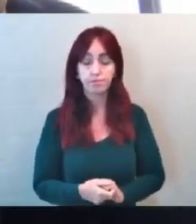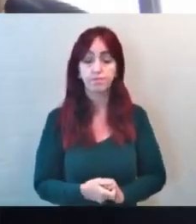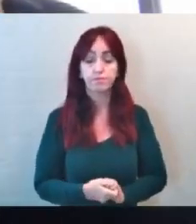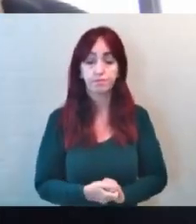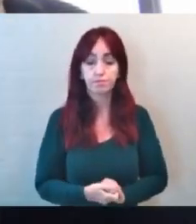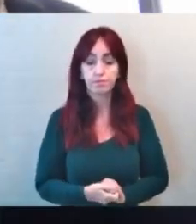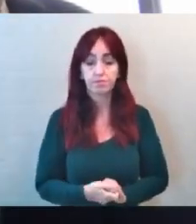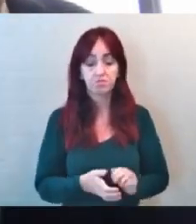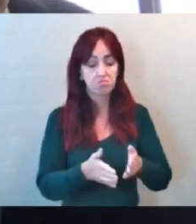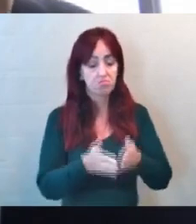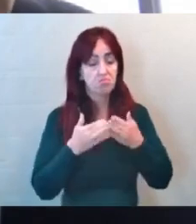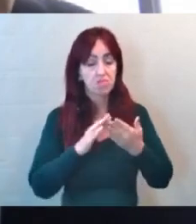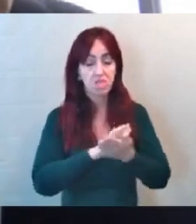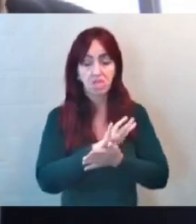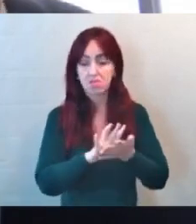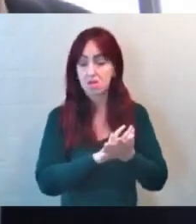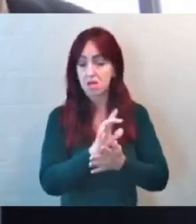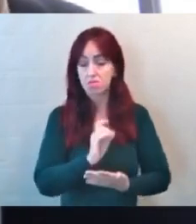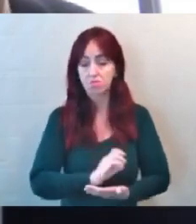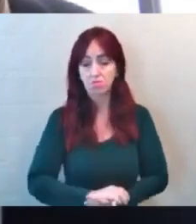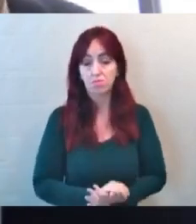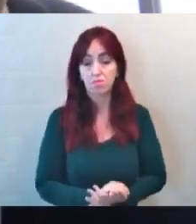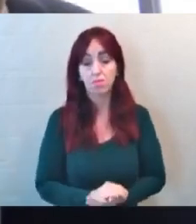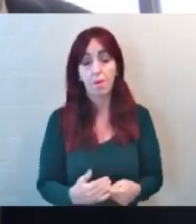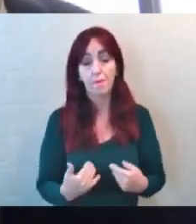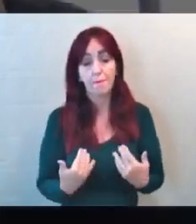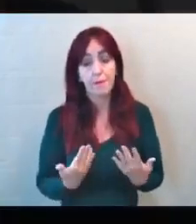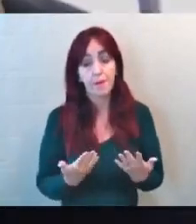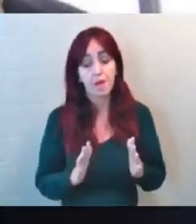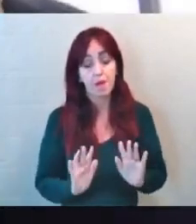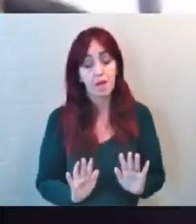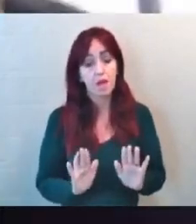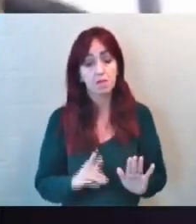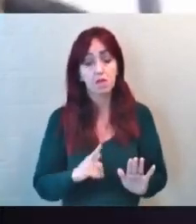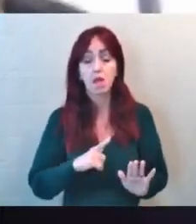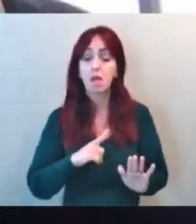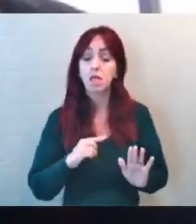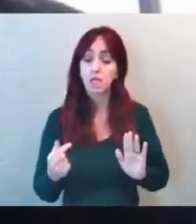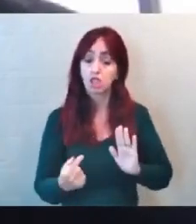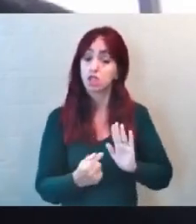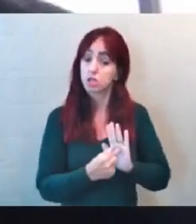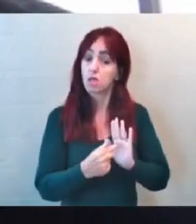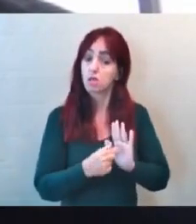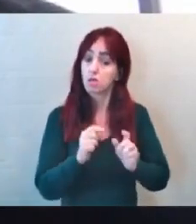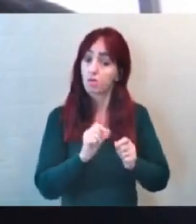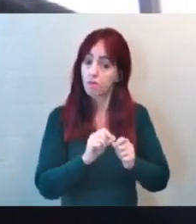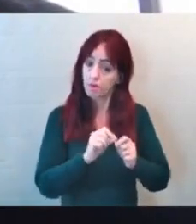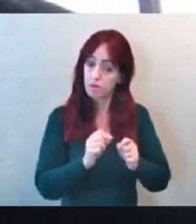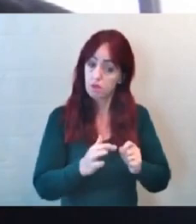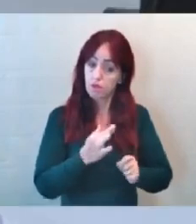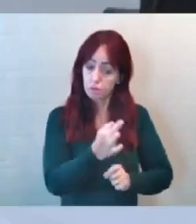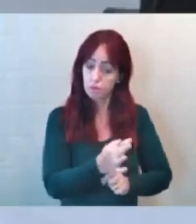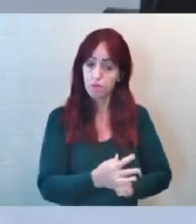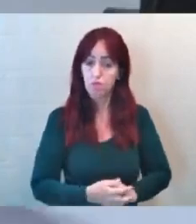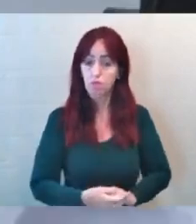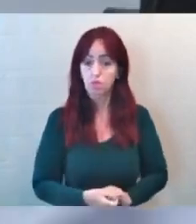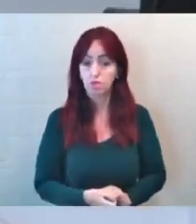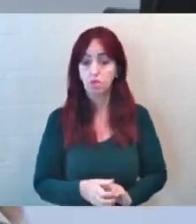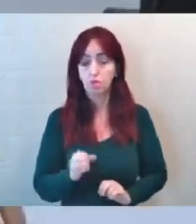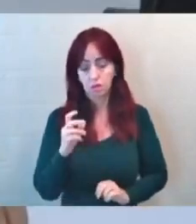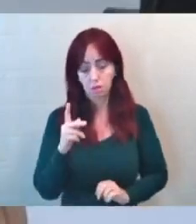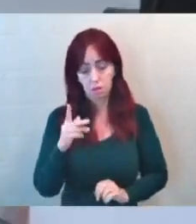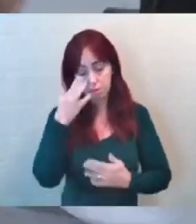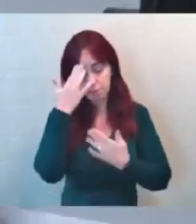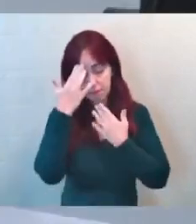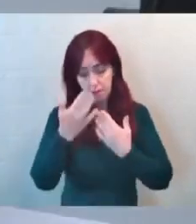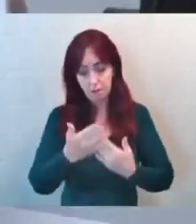Não pediram nada nesse sentido, mas há indicações de que farão. Então tá, obrigada.